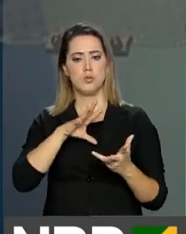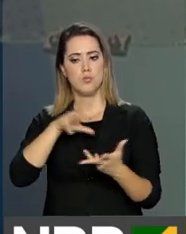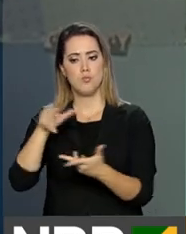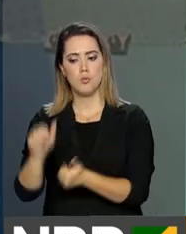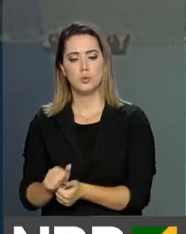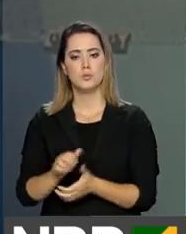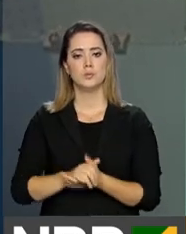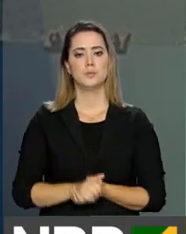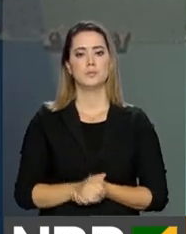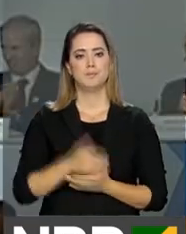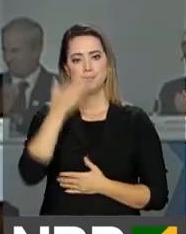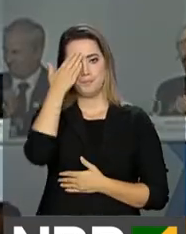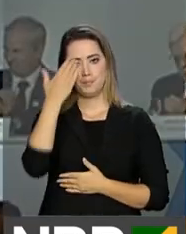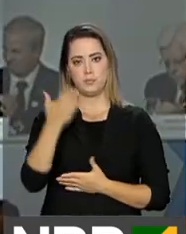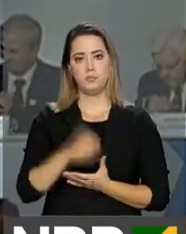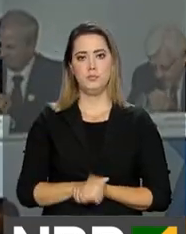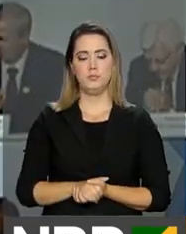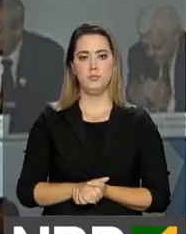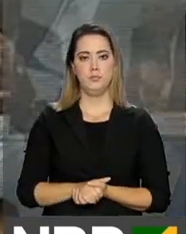aço. Muito obrigado.